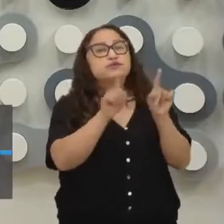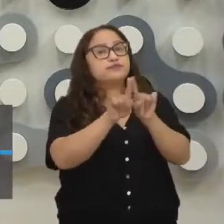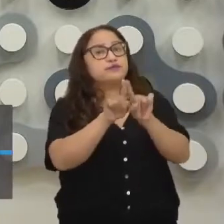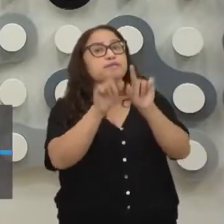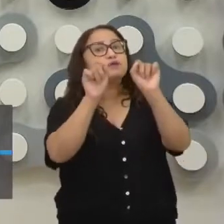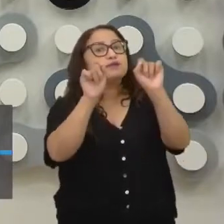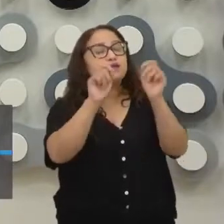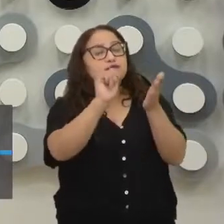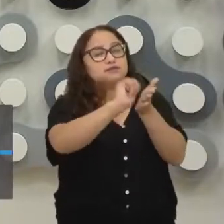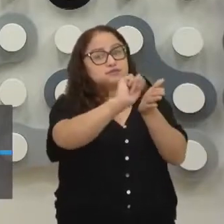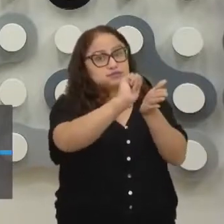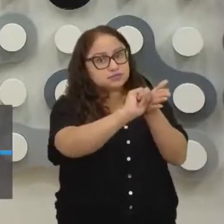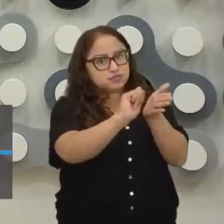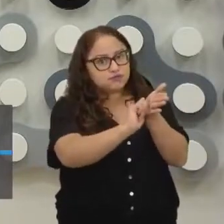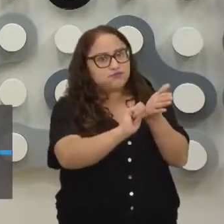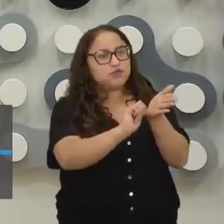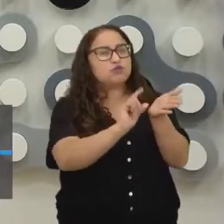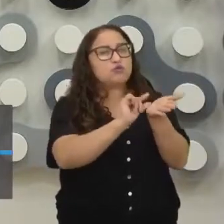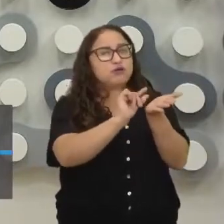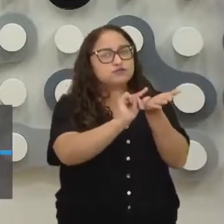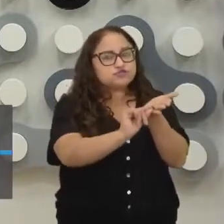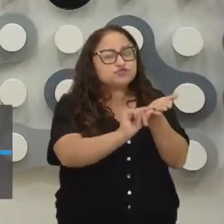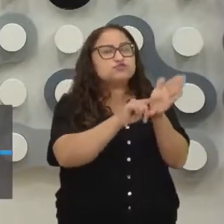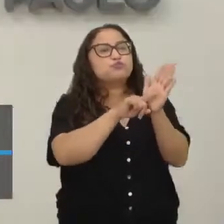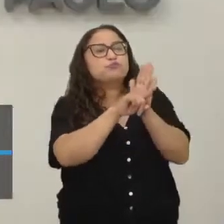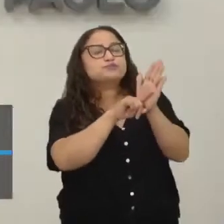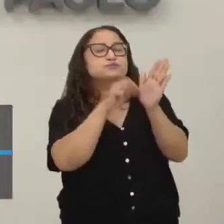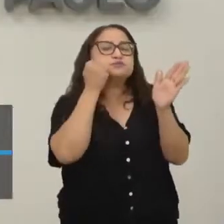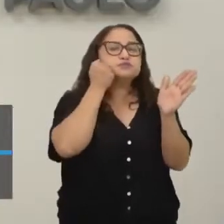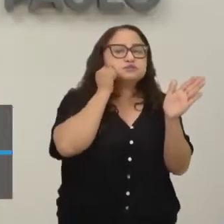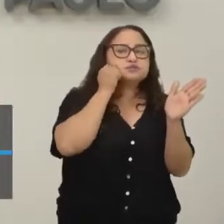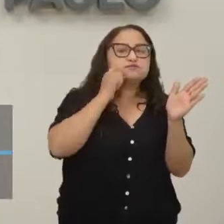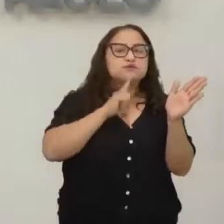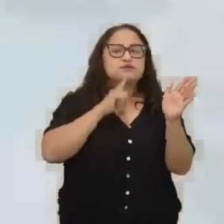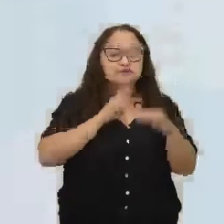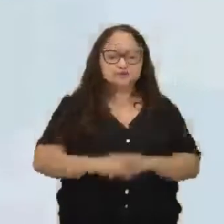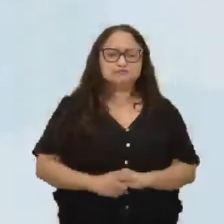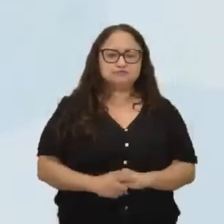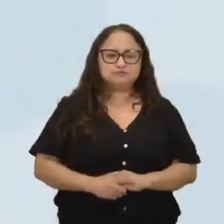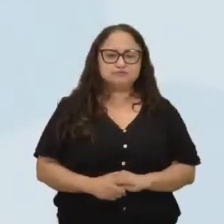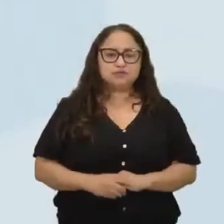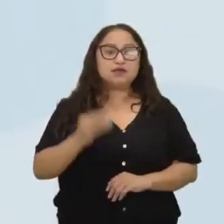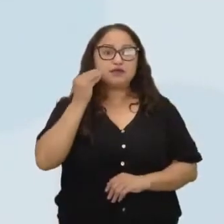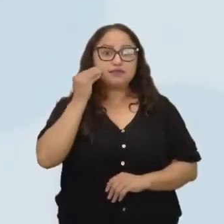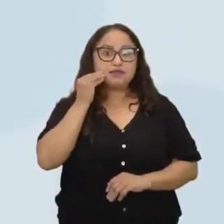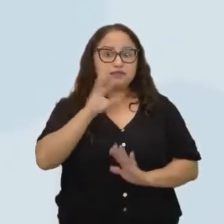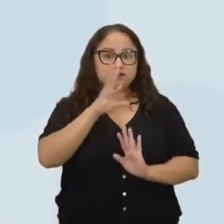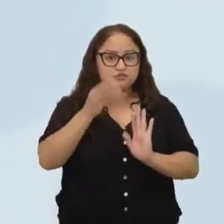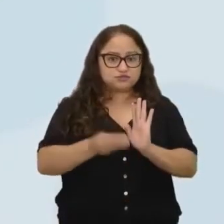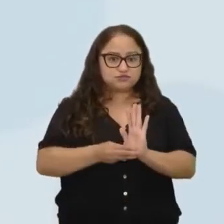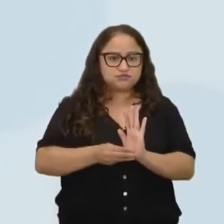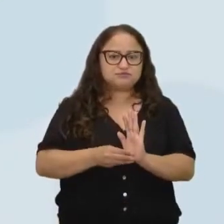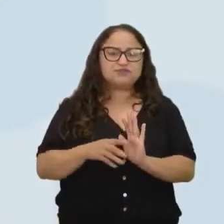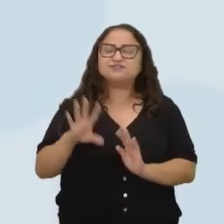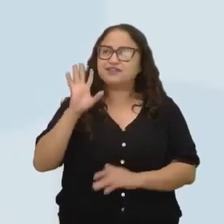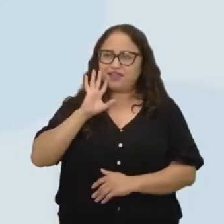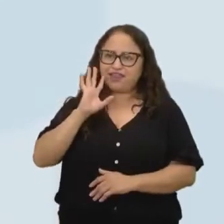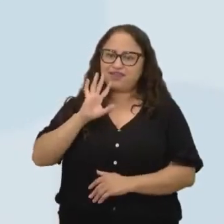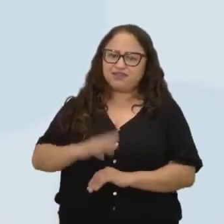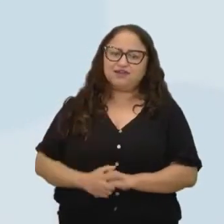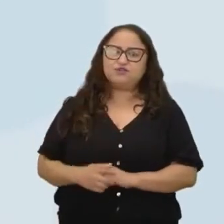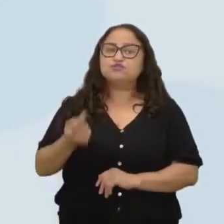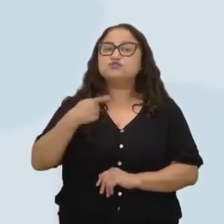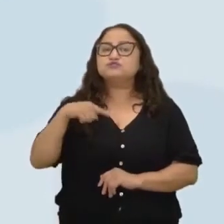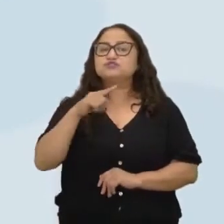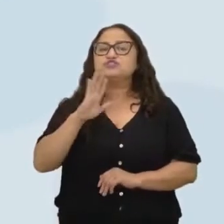Muito bem. Quem produziu material sobre o assunto. Muito bem, é isso. Próximo na tela aí, vamos tentar fazer todas. Olha, tem essa daqui que é bem legal. Agora a gente já está